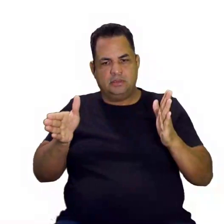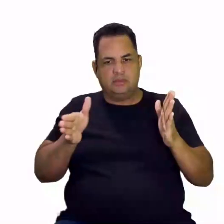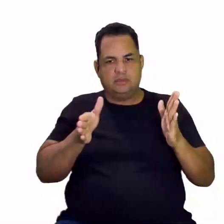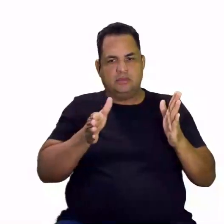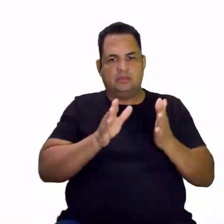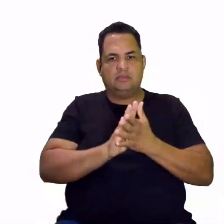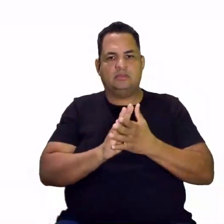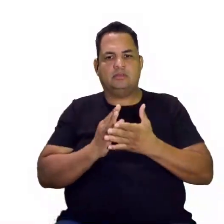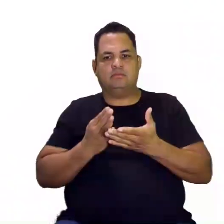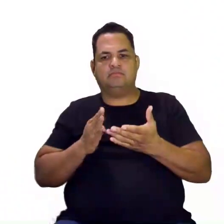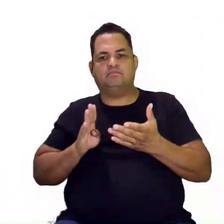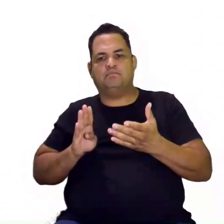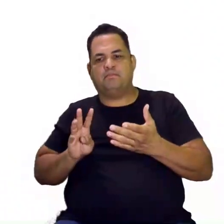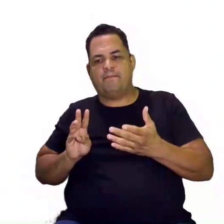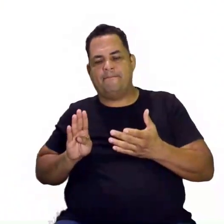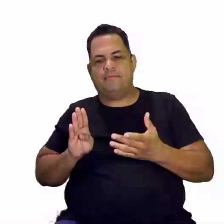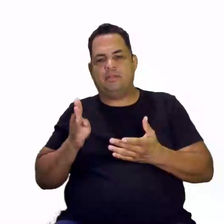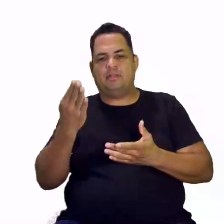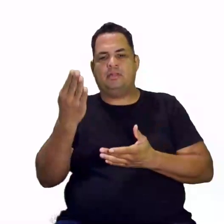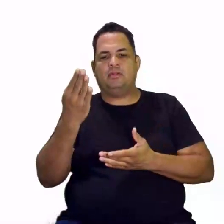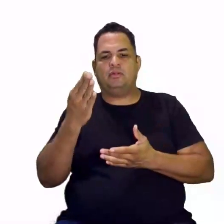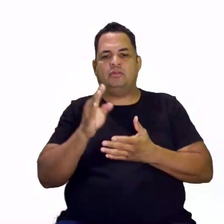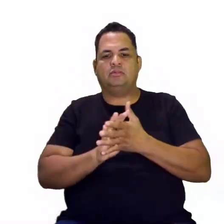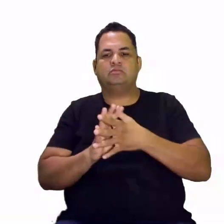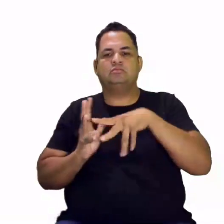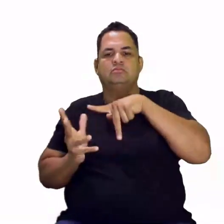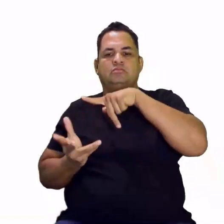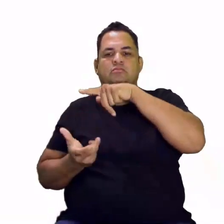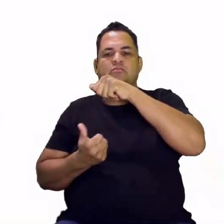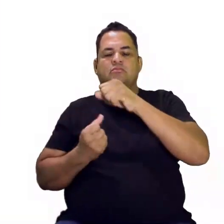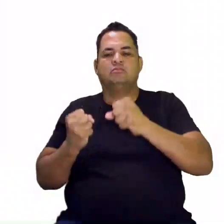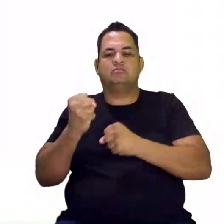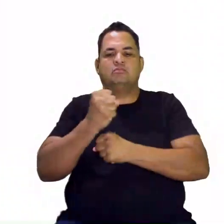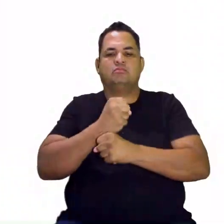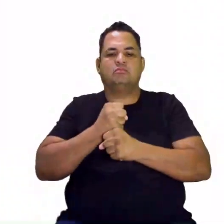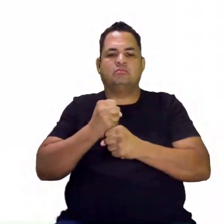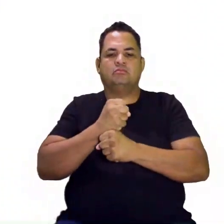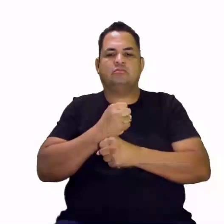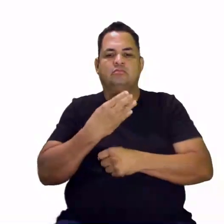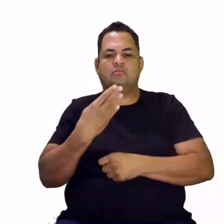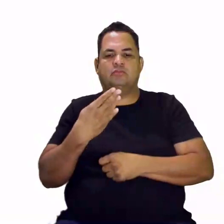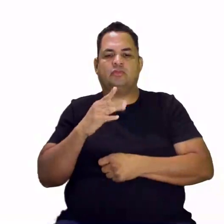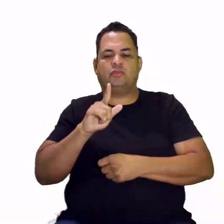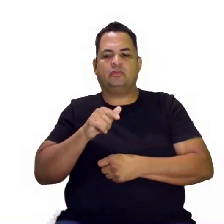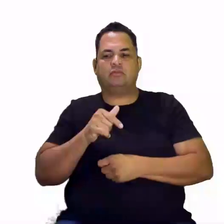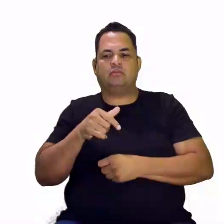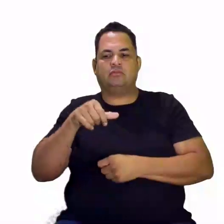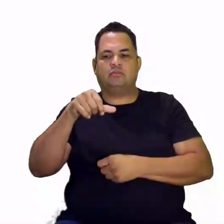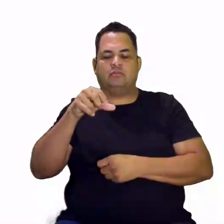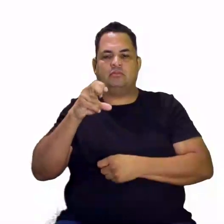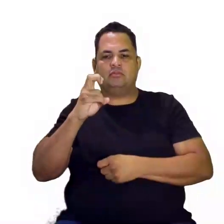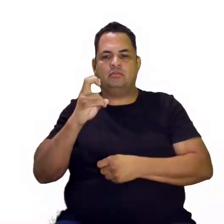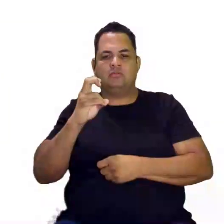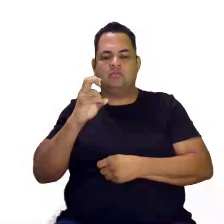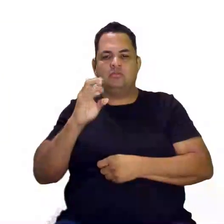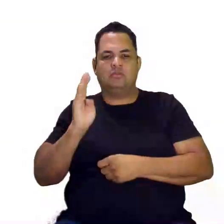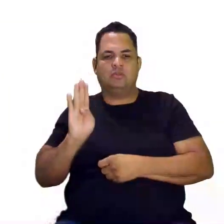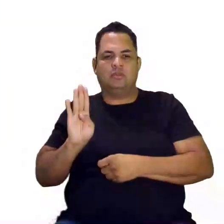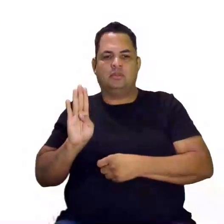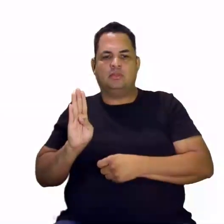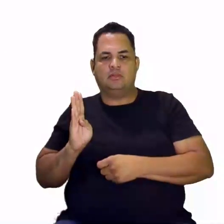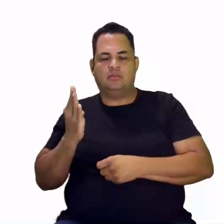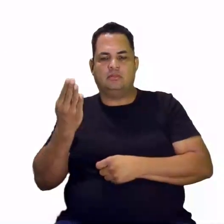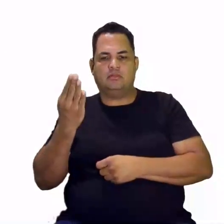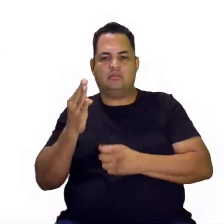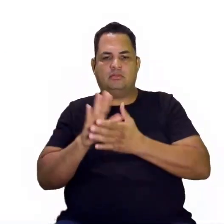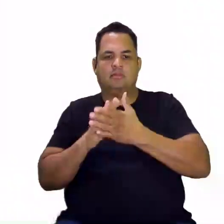os bilhões de anos do planeta Terra, praticamente 4,5 bilhões aí, né?